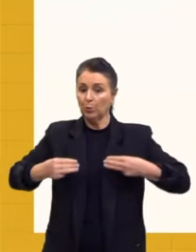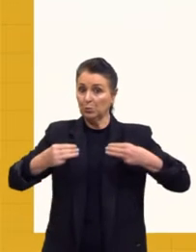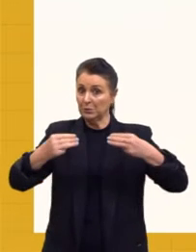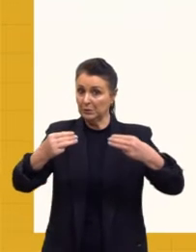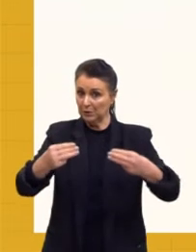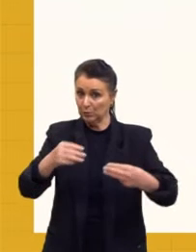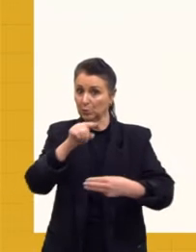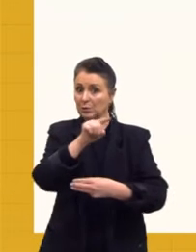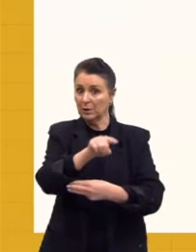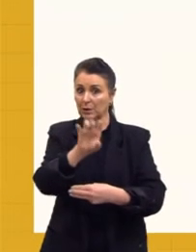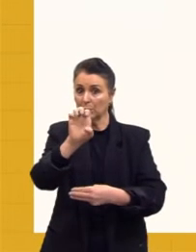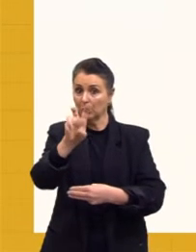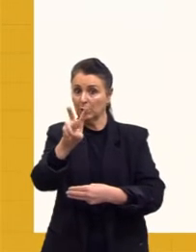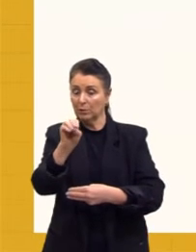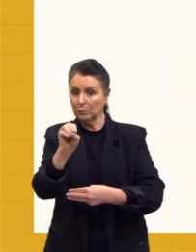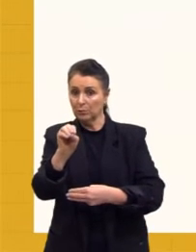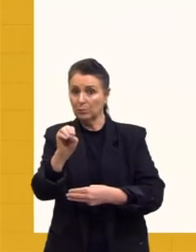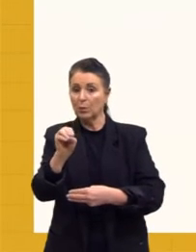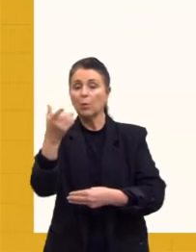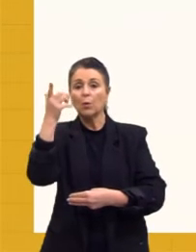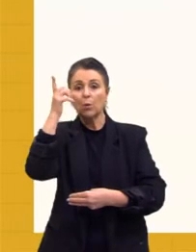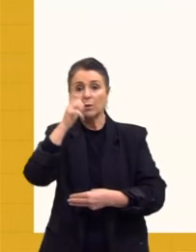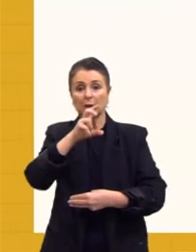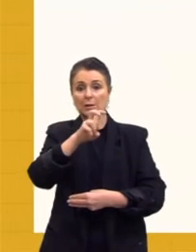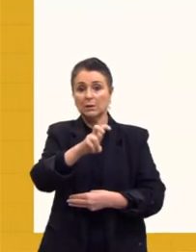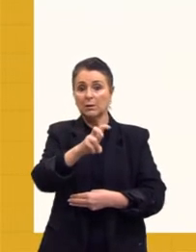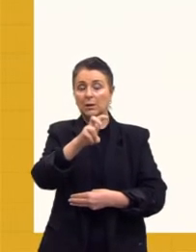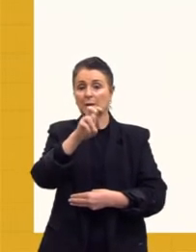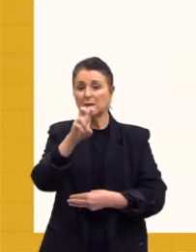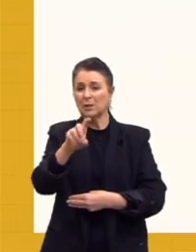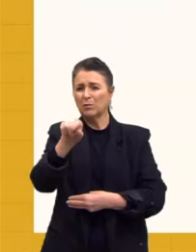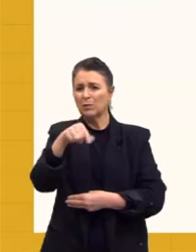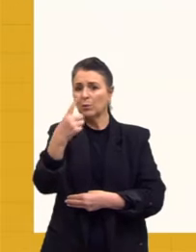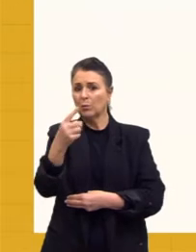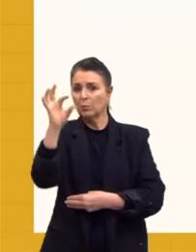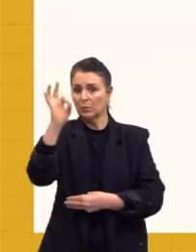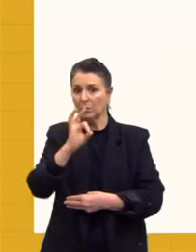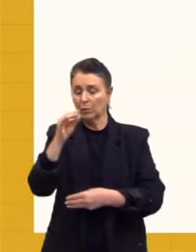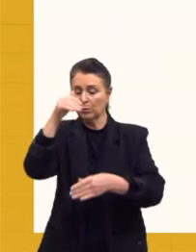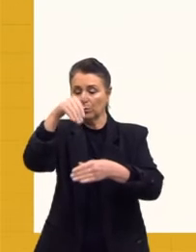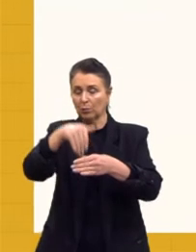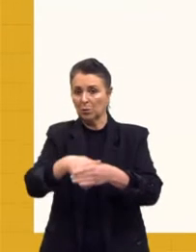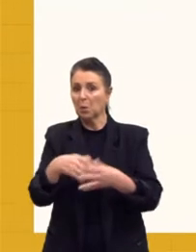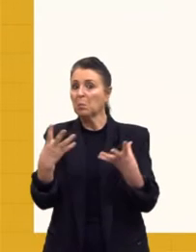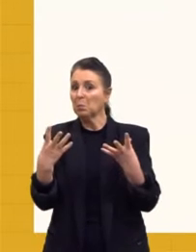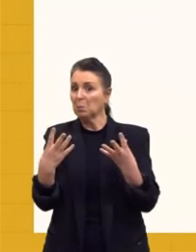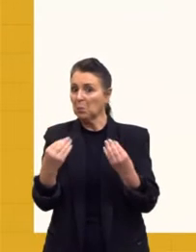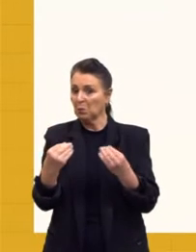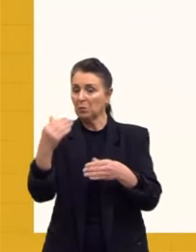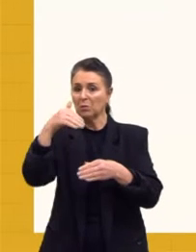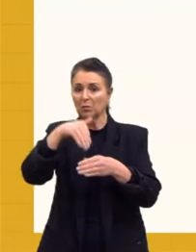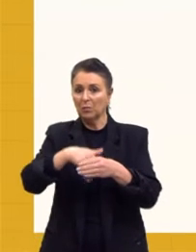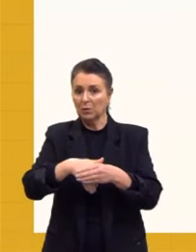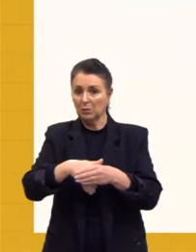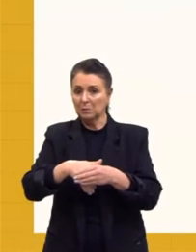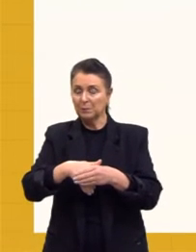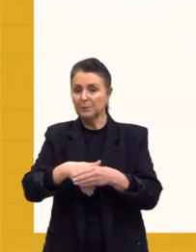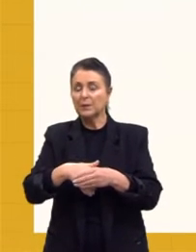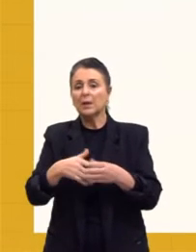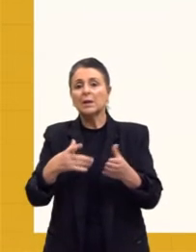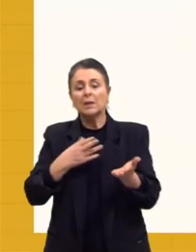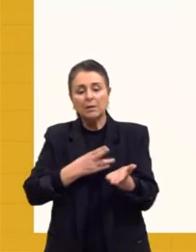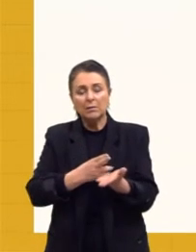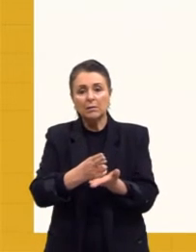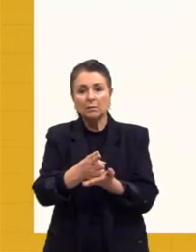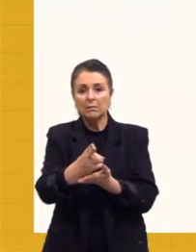Evo Morales né ele se elege com 55,1 por cento dos votos com bastante né então no primeiro turno é ser ético e